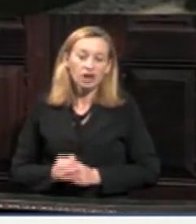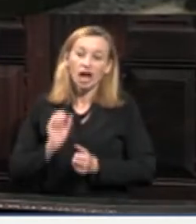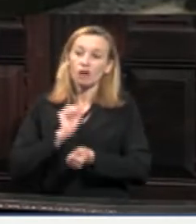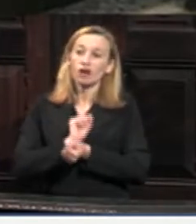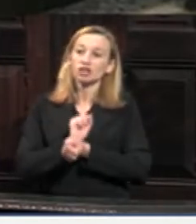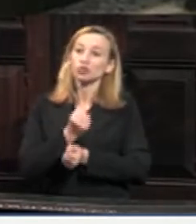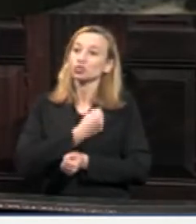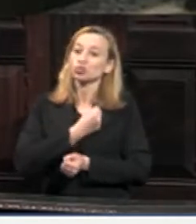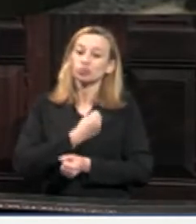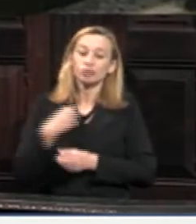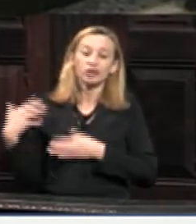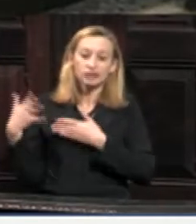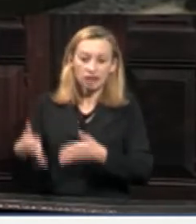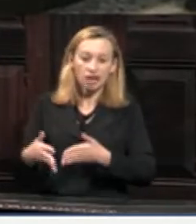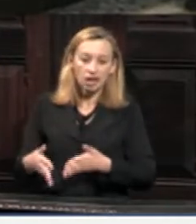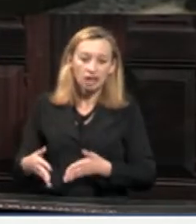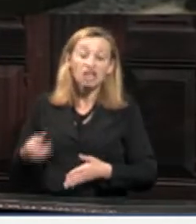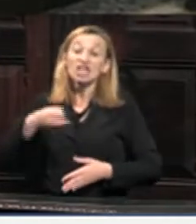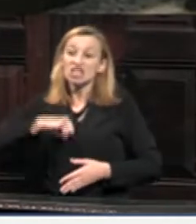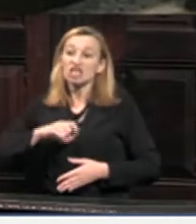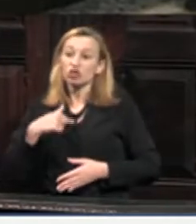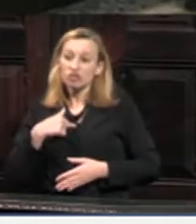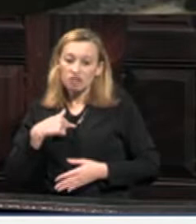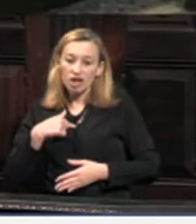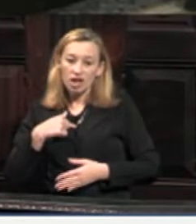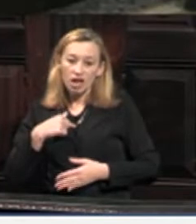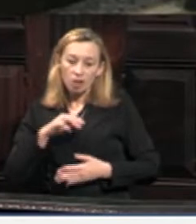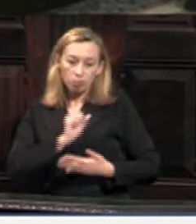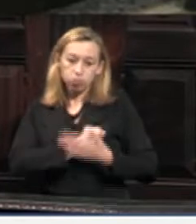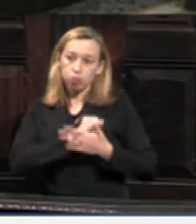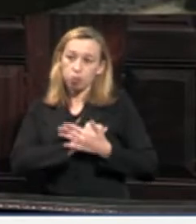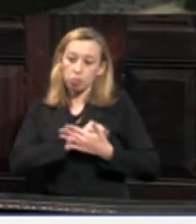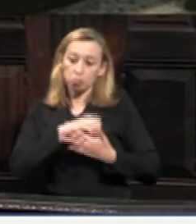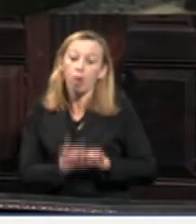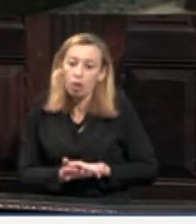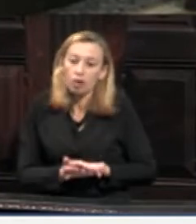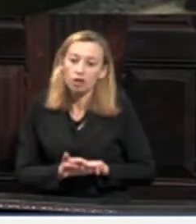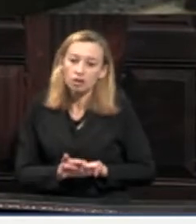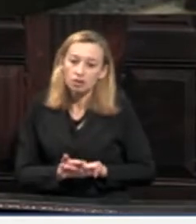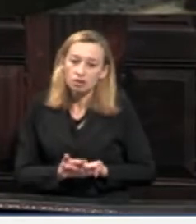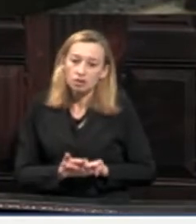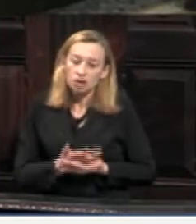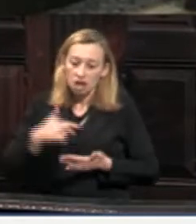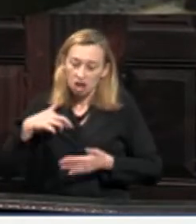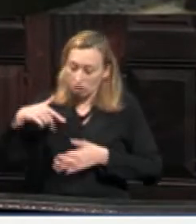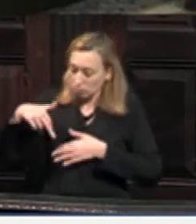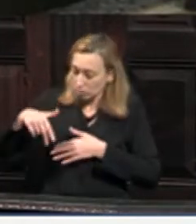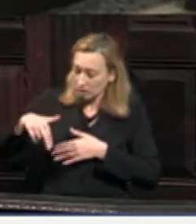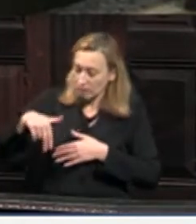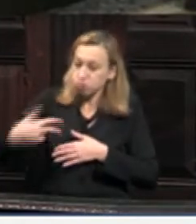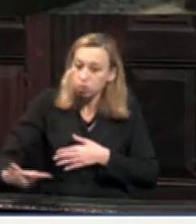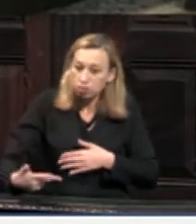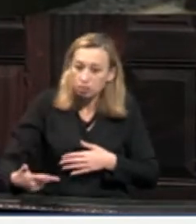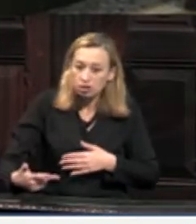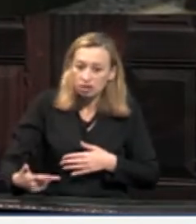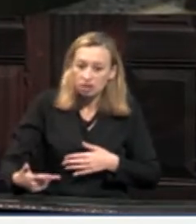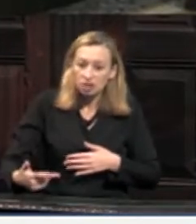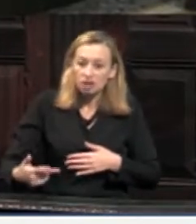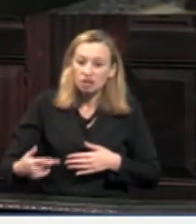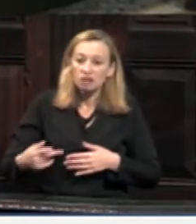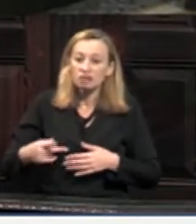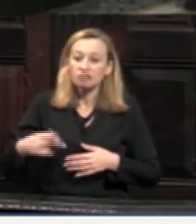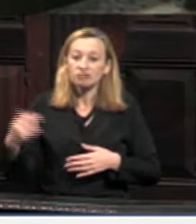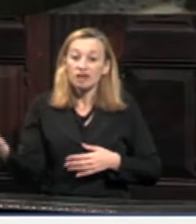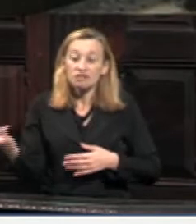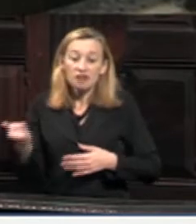Clementino Fraga. Se eu tiver um piripaque ali, eu atravessar para o outro lado para ser atendido, vão dizer que o número